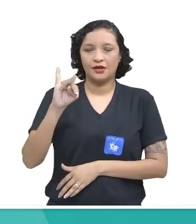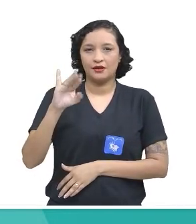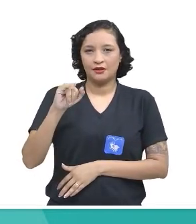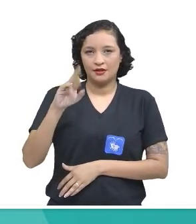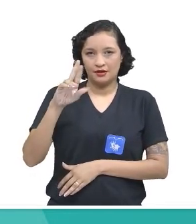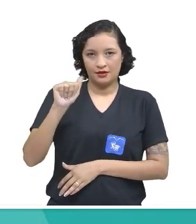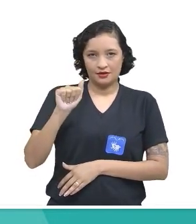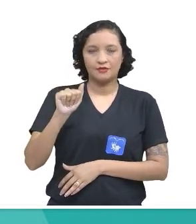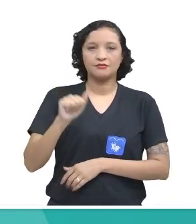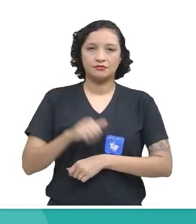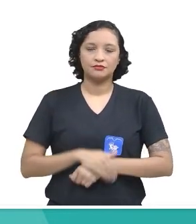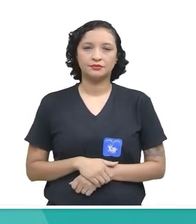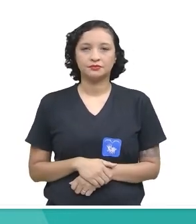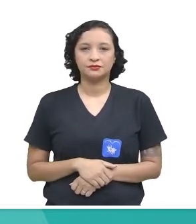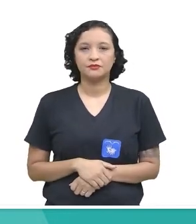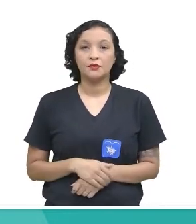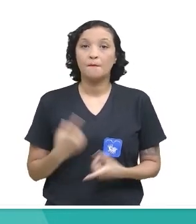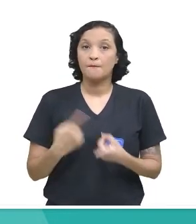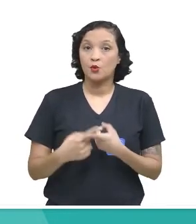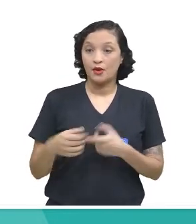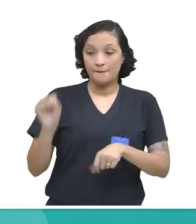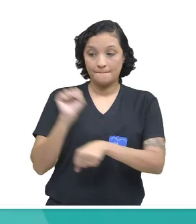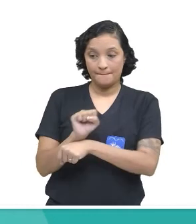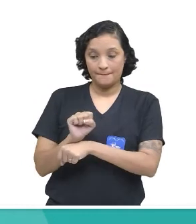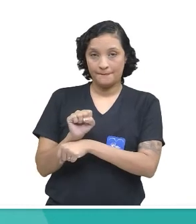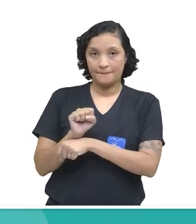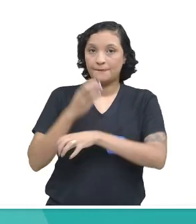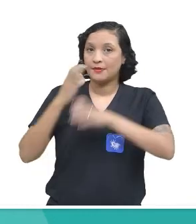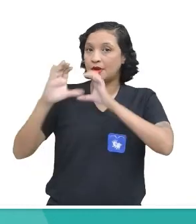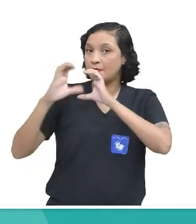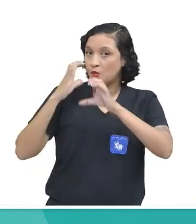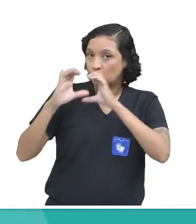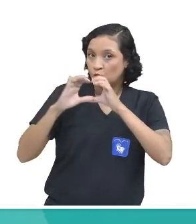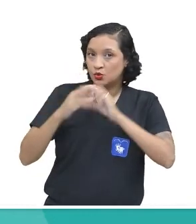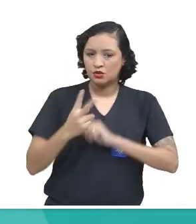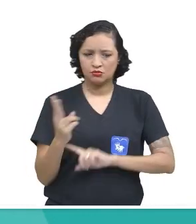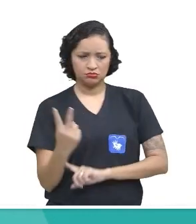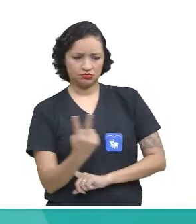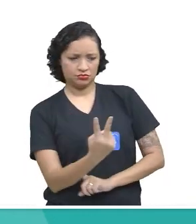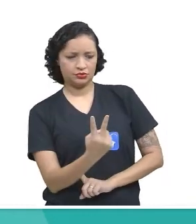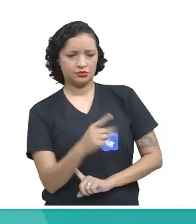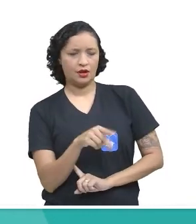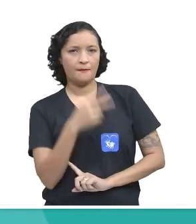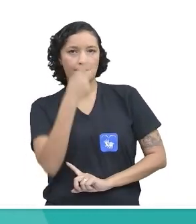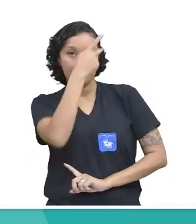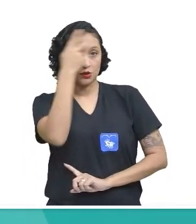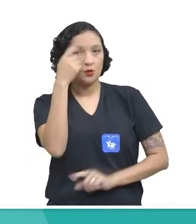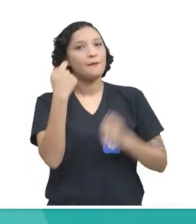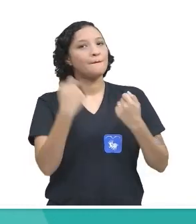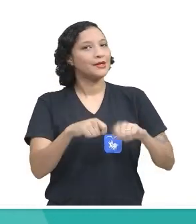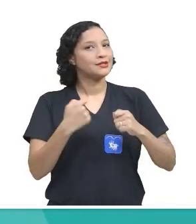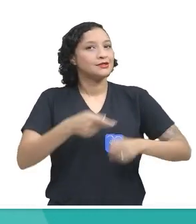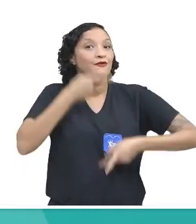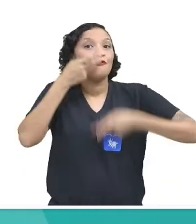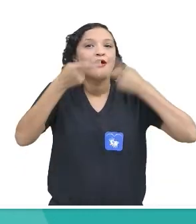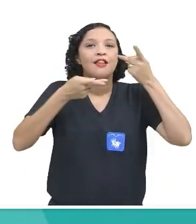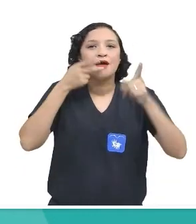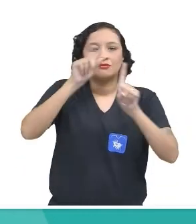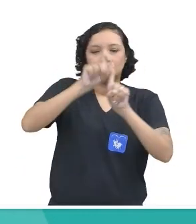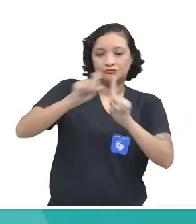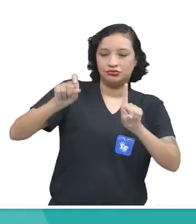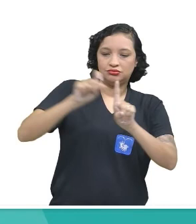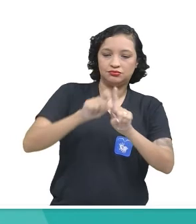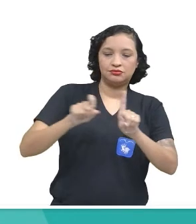música e o casal está lá na frente, esse casal, eles têm que fazer uma rima, apresentar